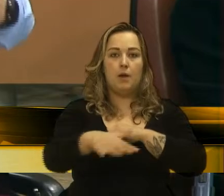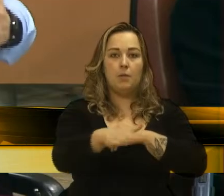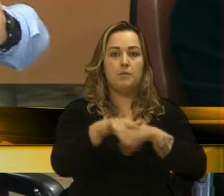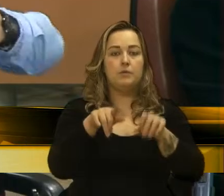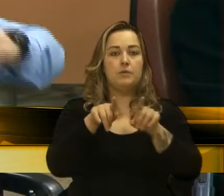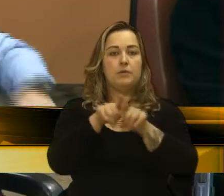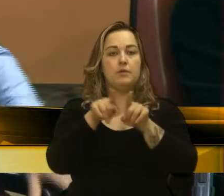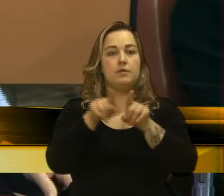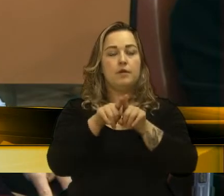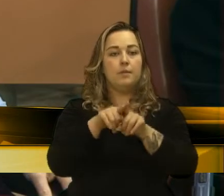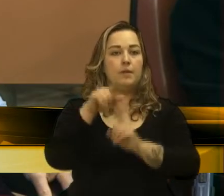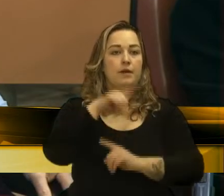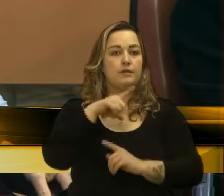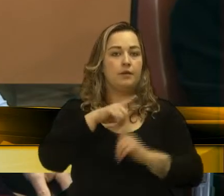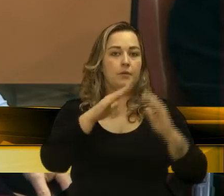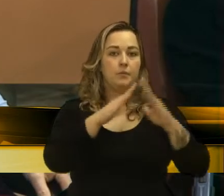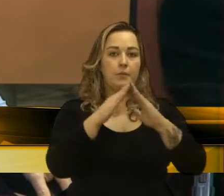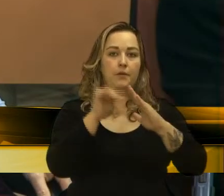o lanifício.